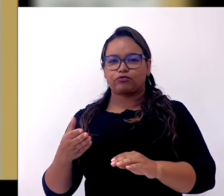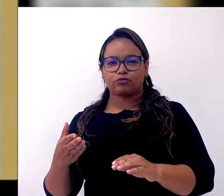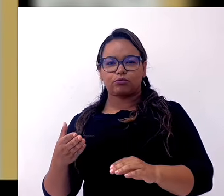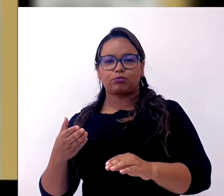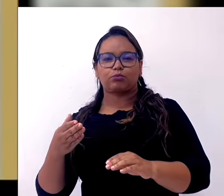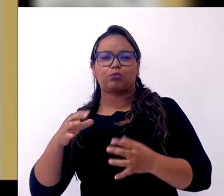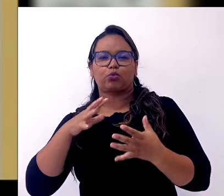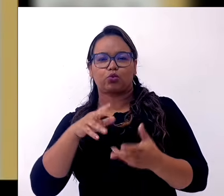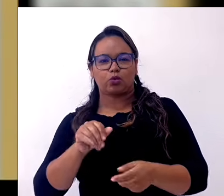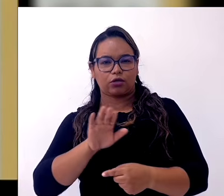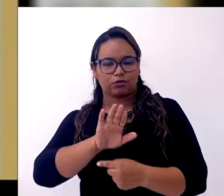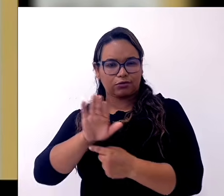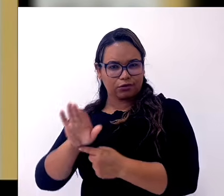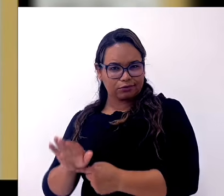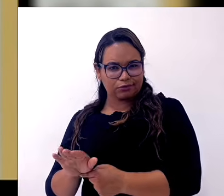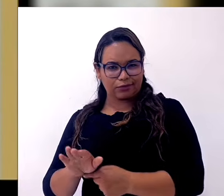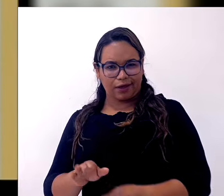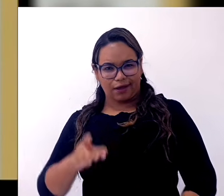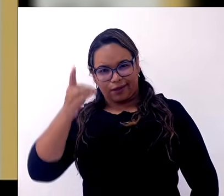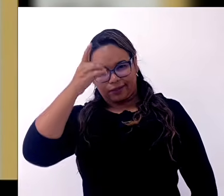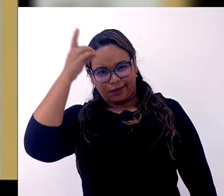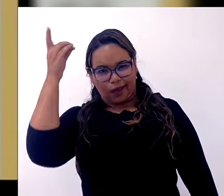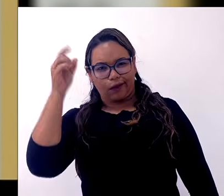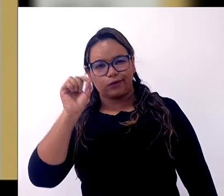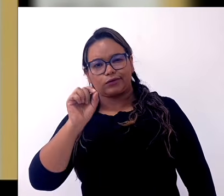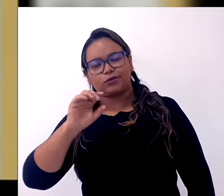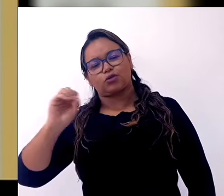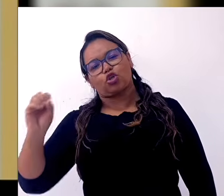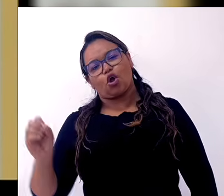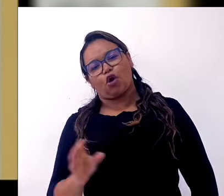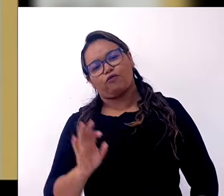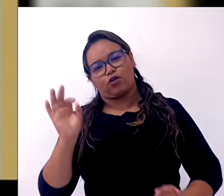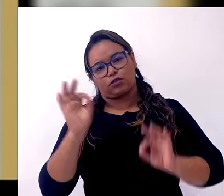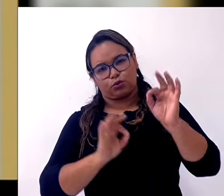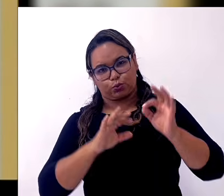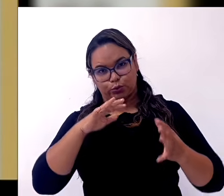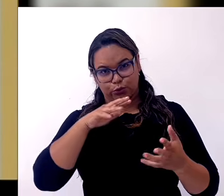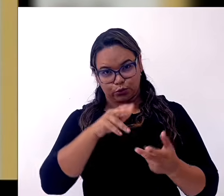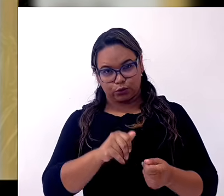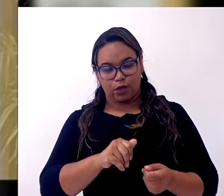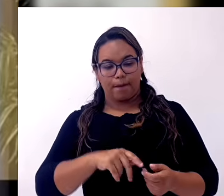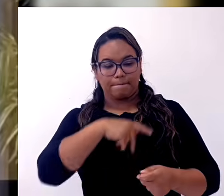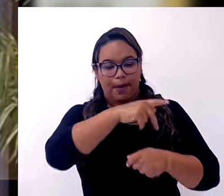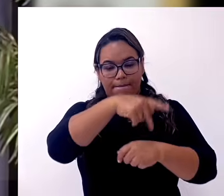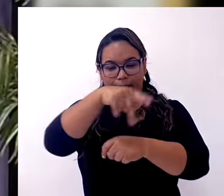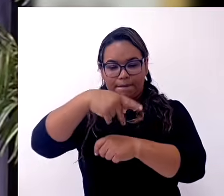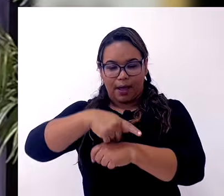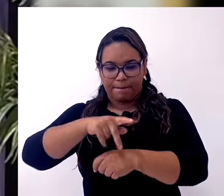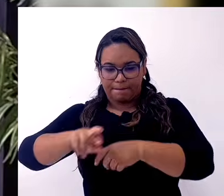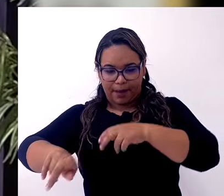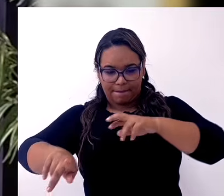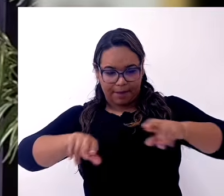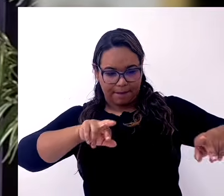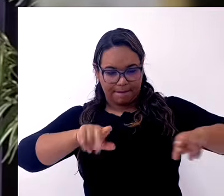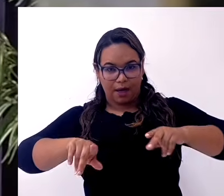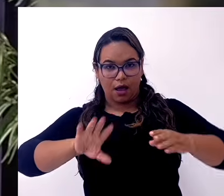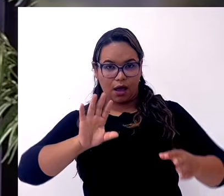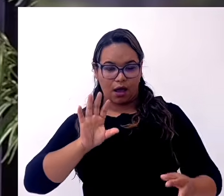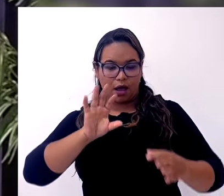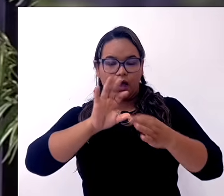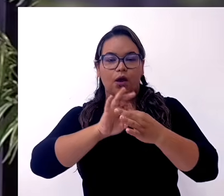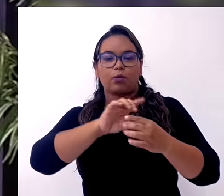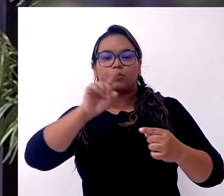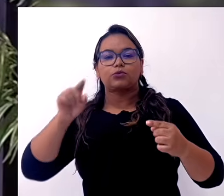diferentes nações se aproximarão por uma causa em comum. Somente os Estados Unidos têm o posicionamento moral e os